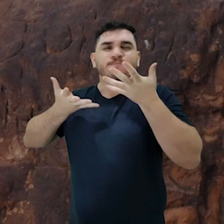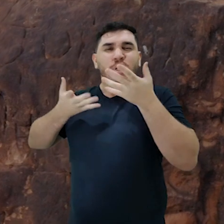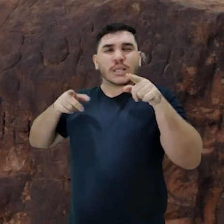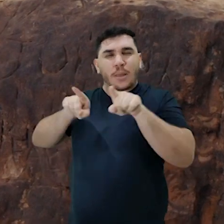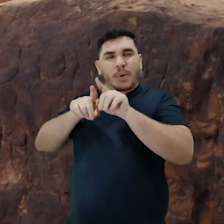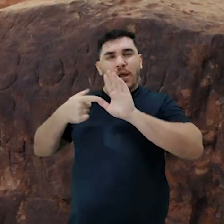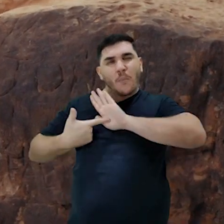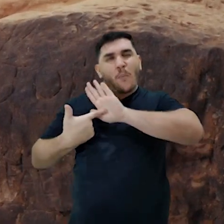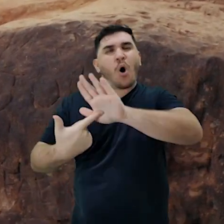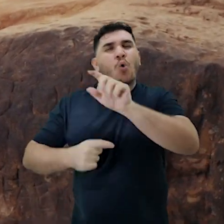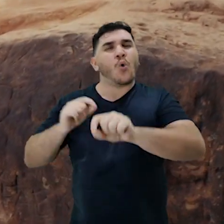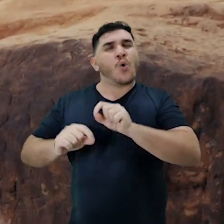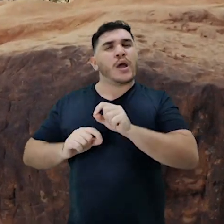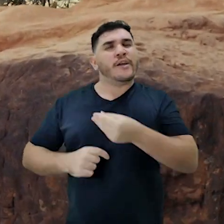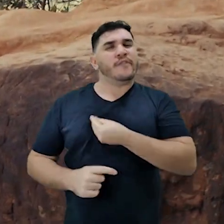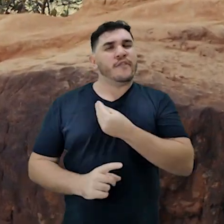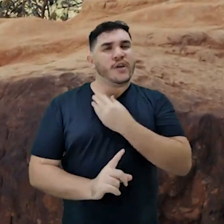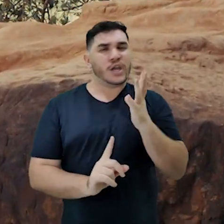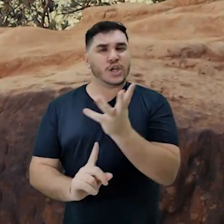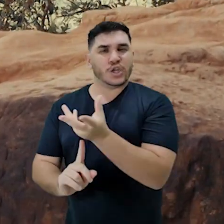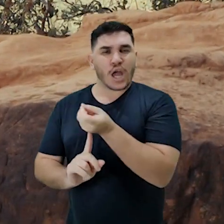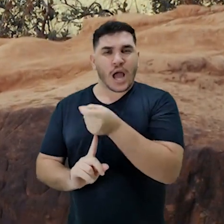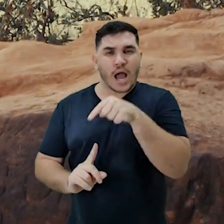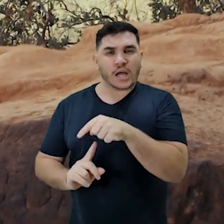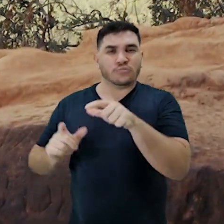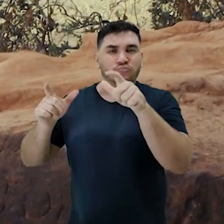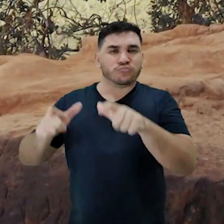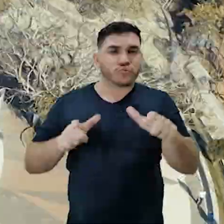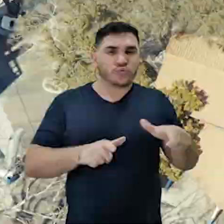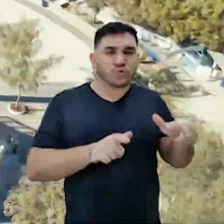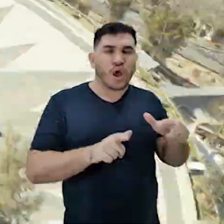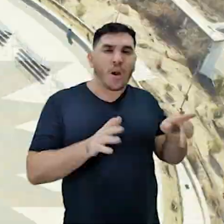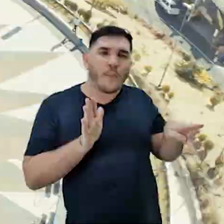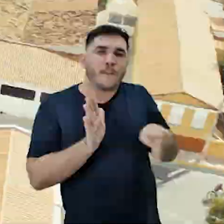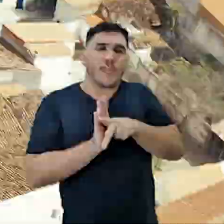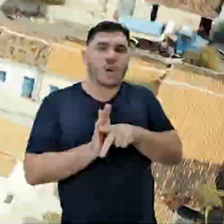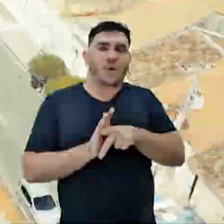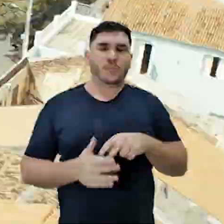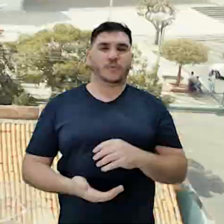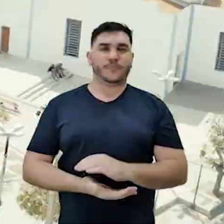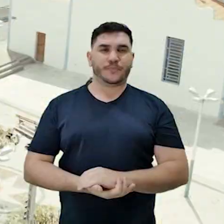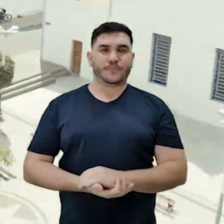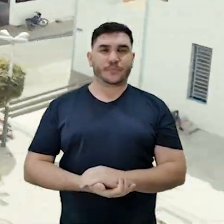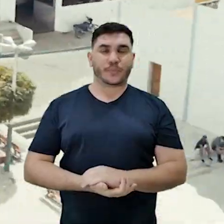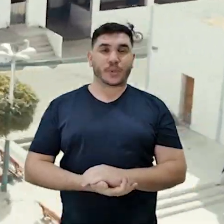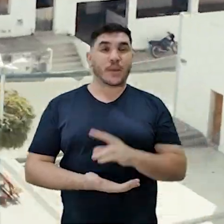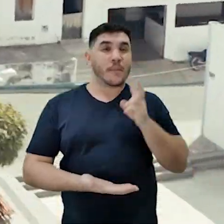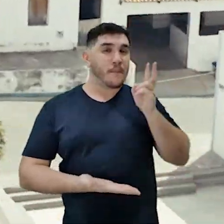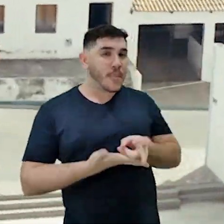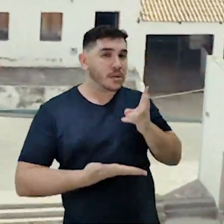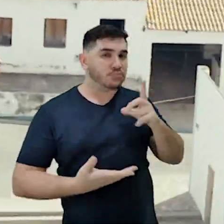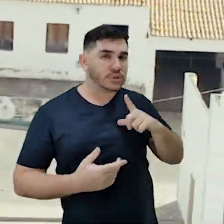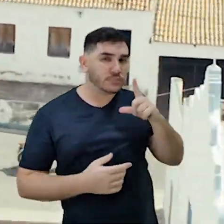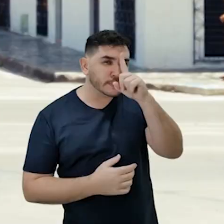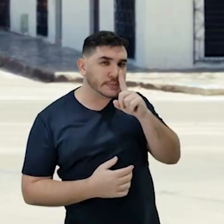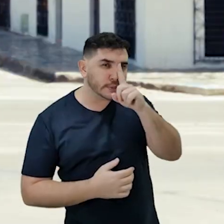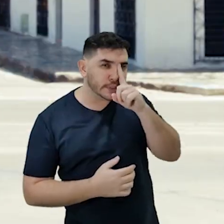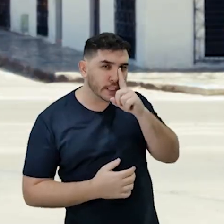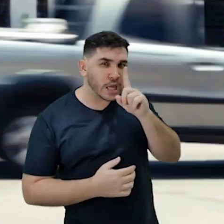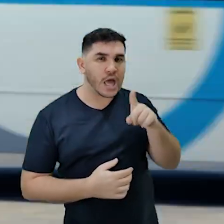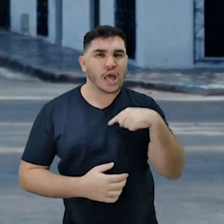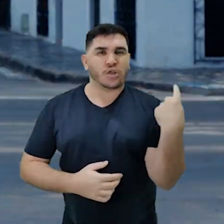que inspiram e revelam o viver de arte a partir dos seus territórios afetivos. Na fachada, Arte de